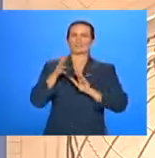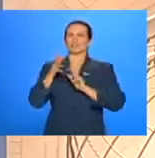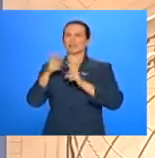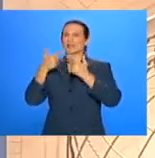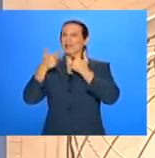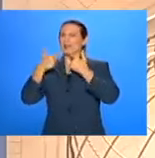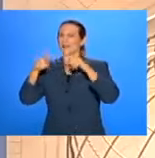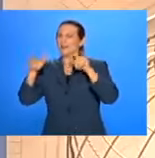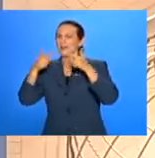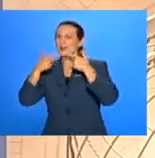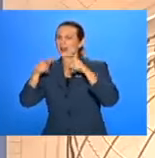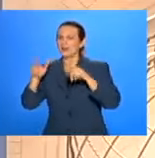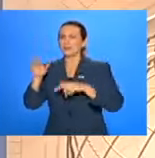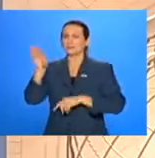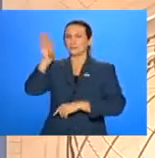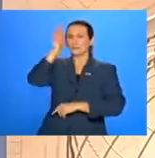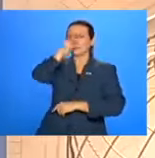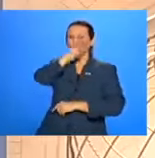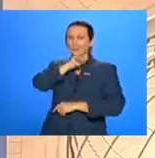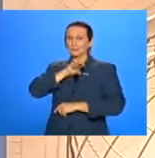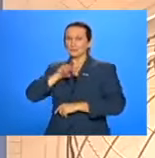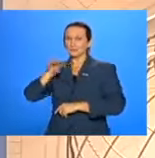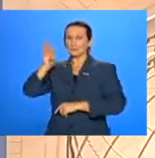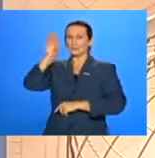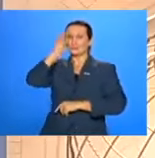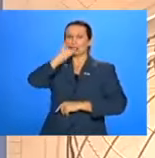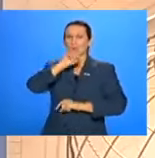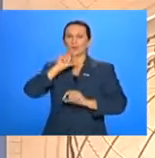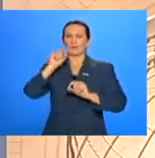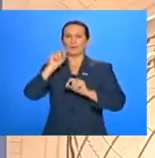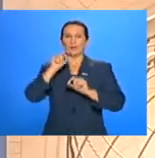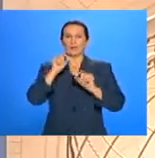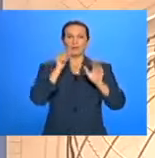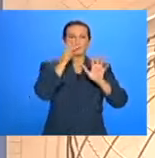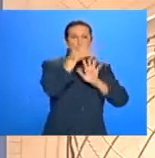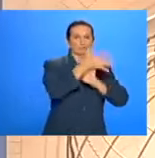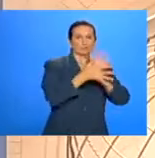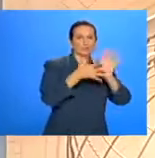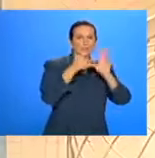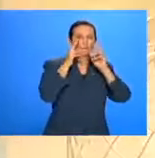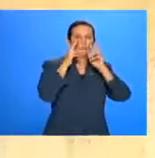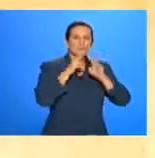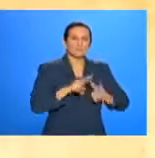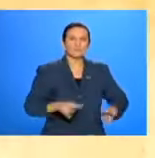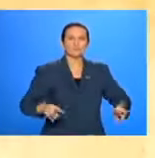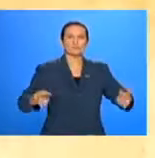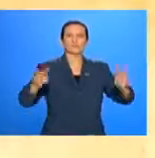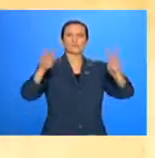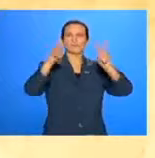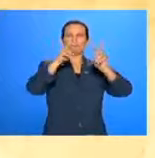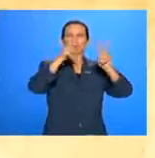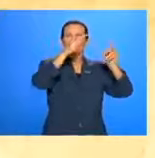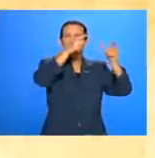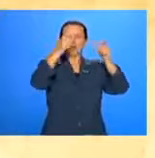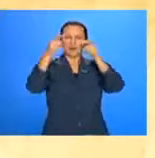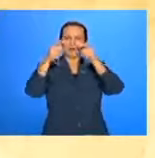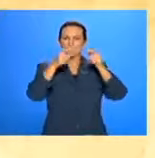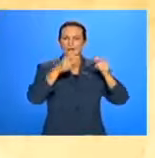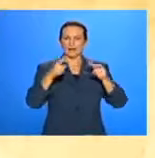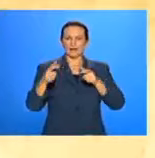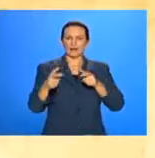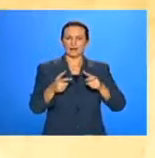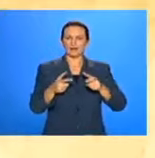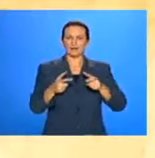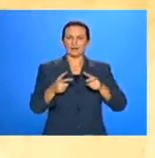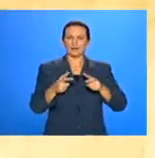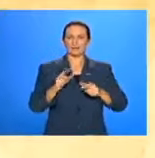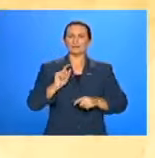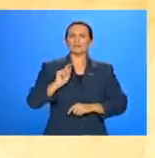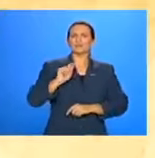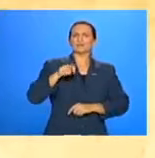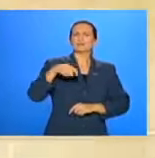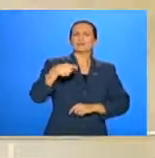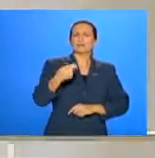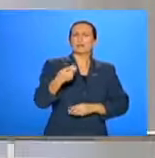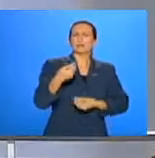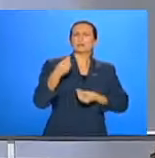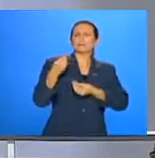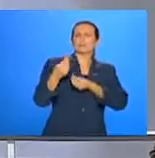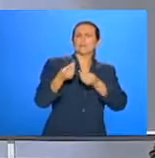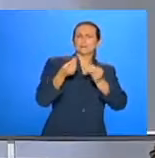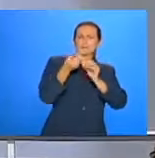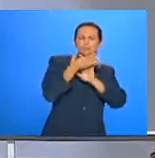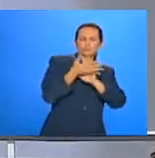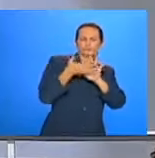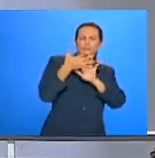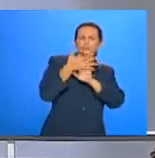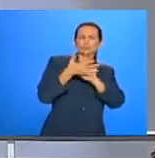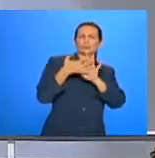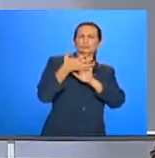orais é a sua modalidade visual espacial. Sinais. Os sinais a Libras